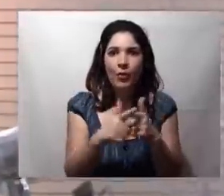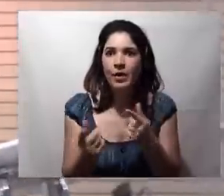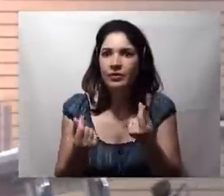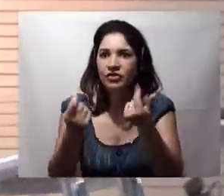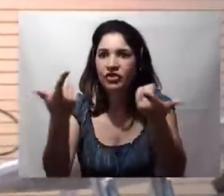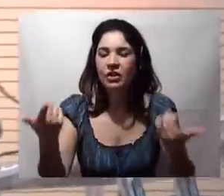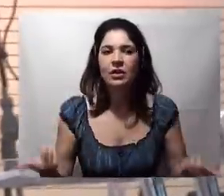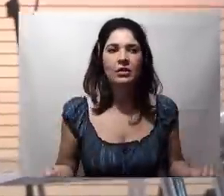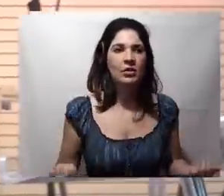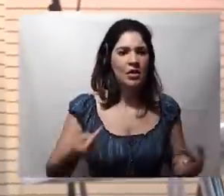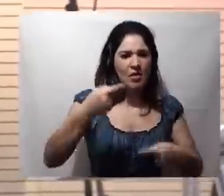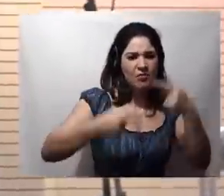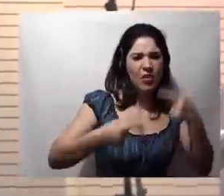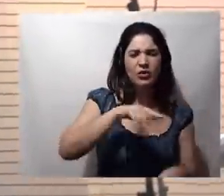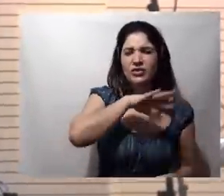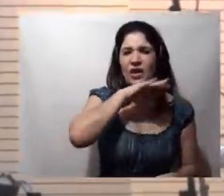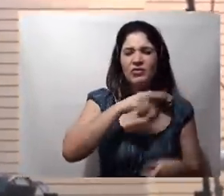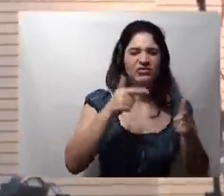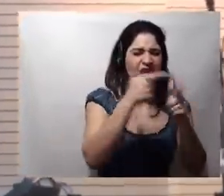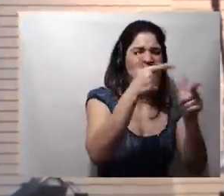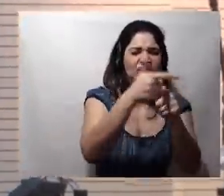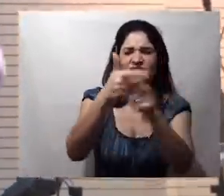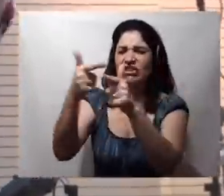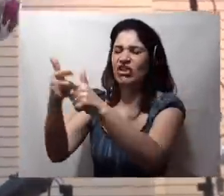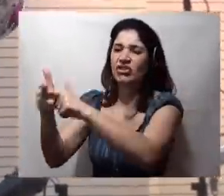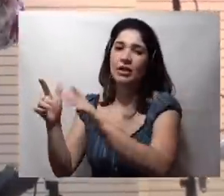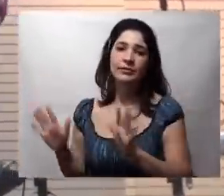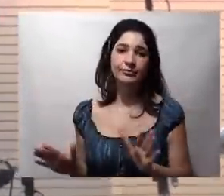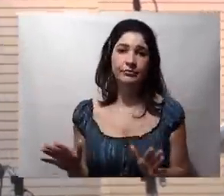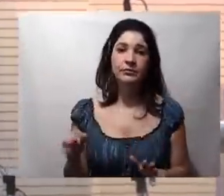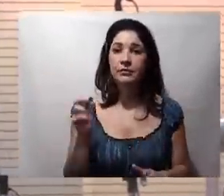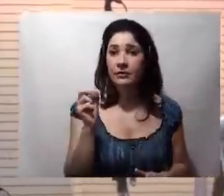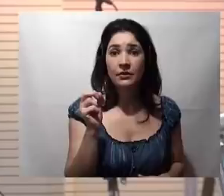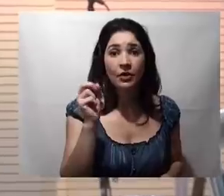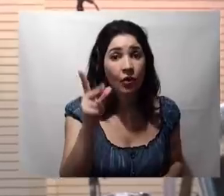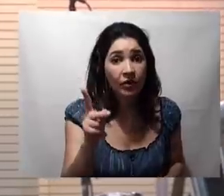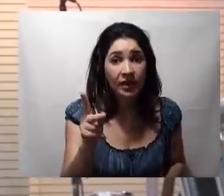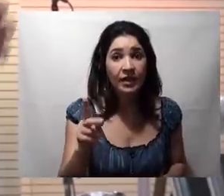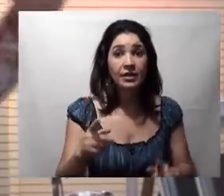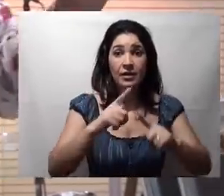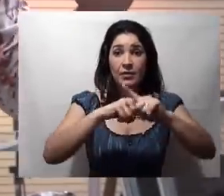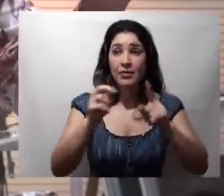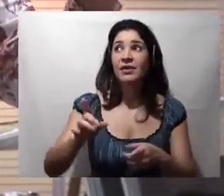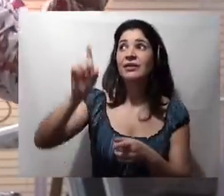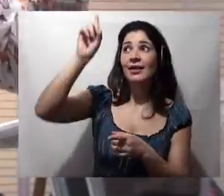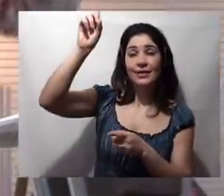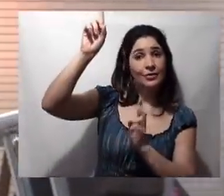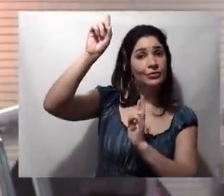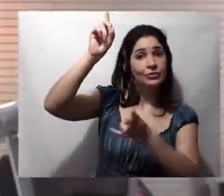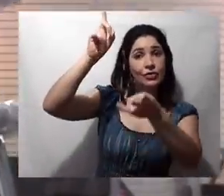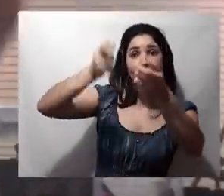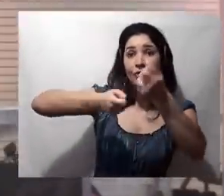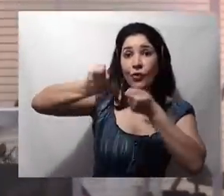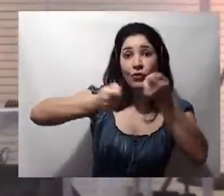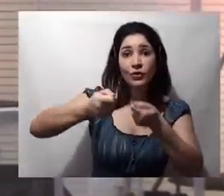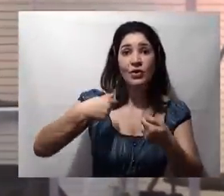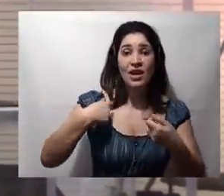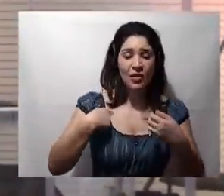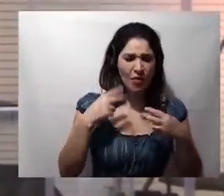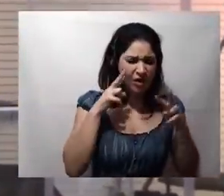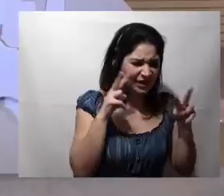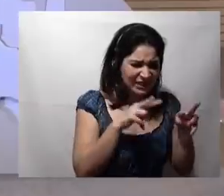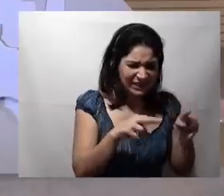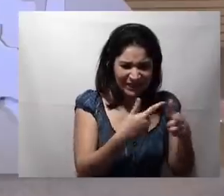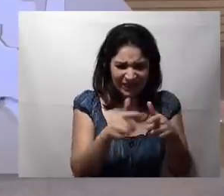o partido ao partido b você pode estar xingando quem quiser você tá fora do projeto de deus que você precisa é levar seus